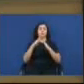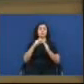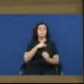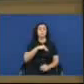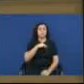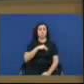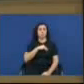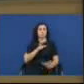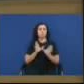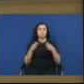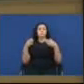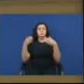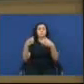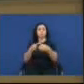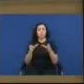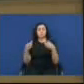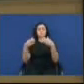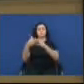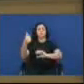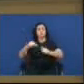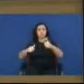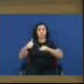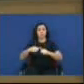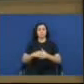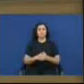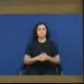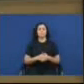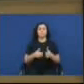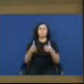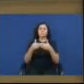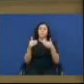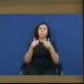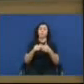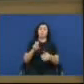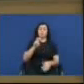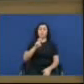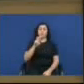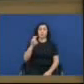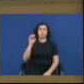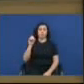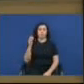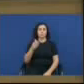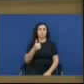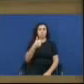O projeto será encaminhado às comissões competentes. Requerimento